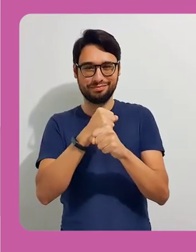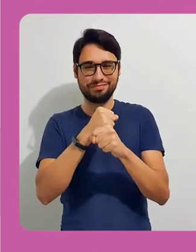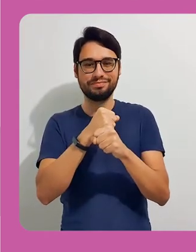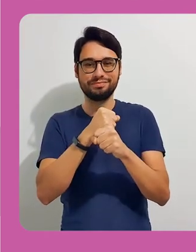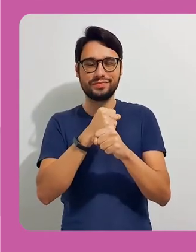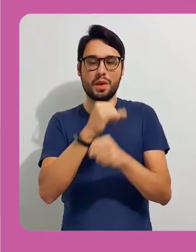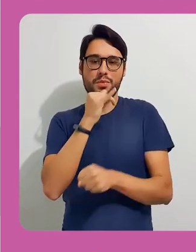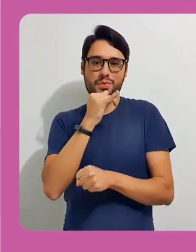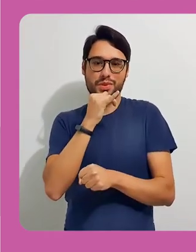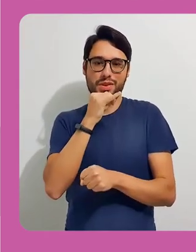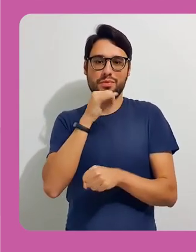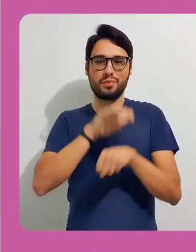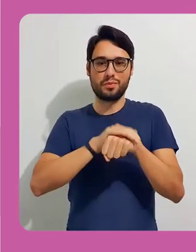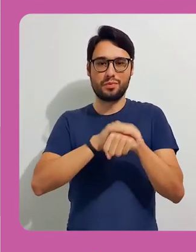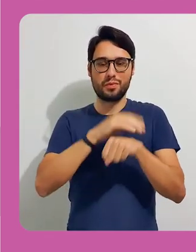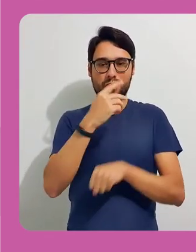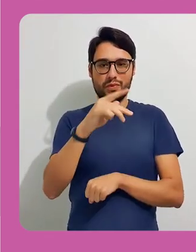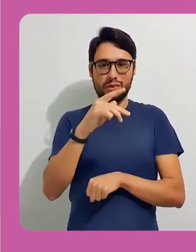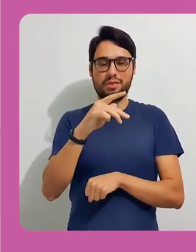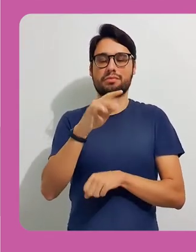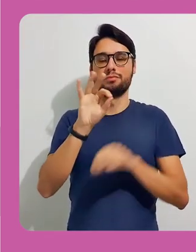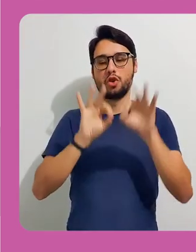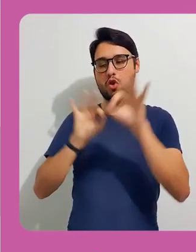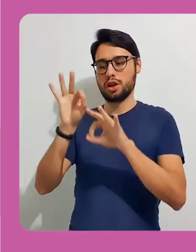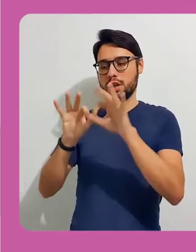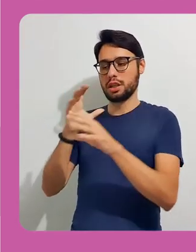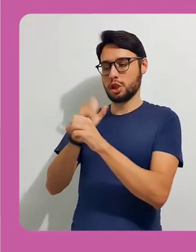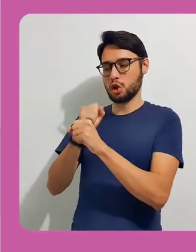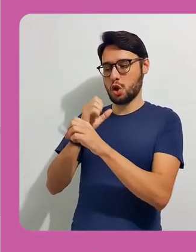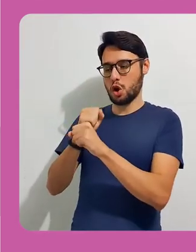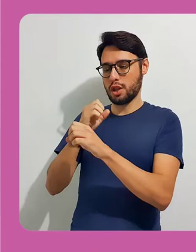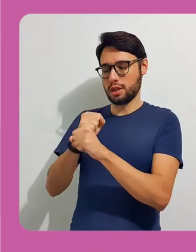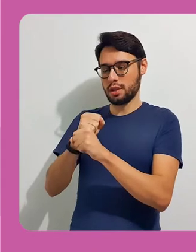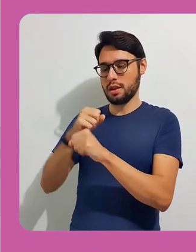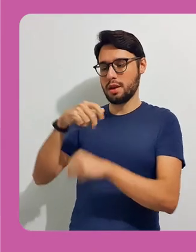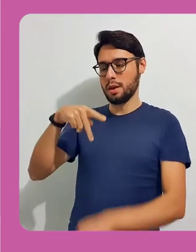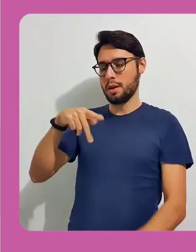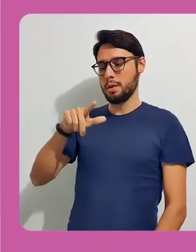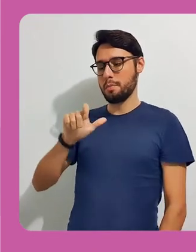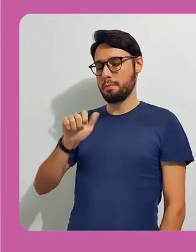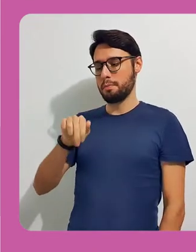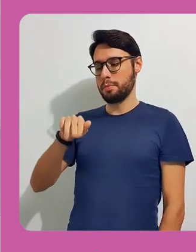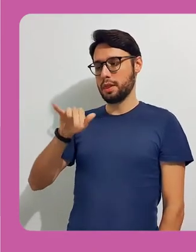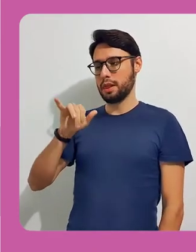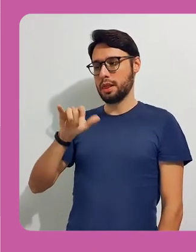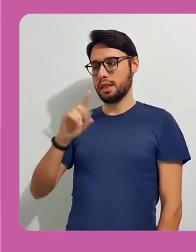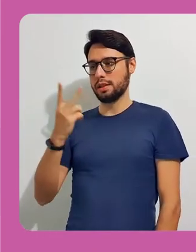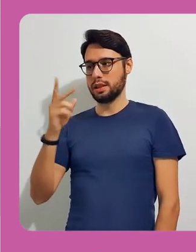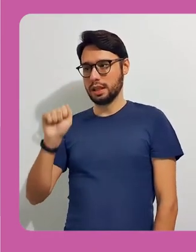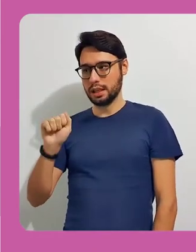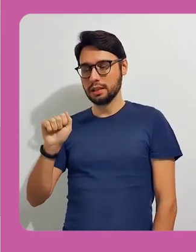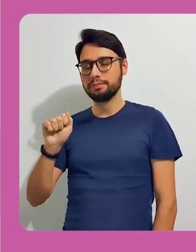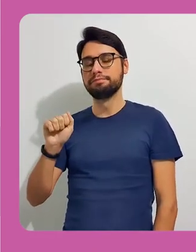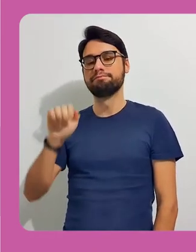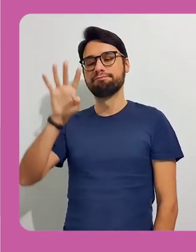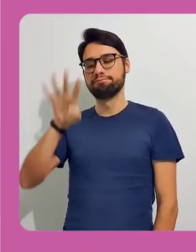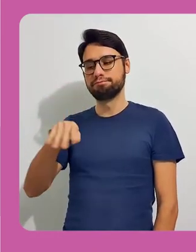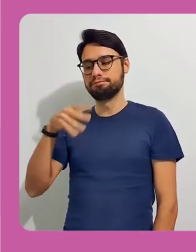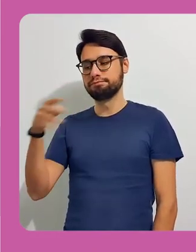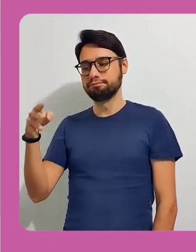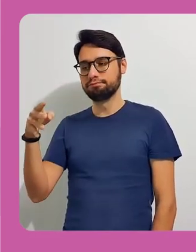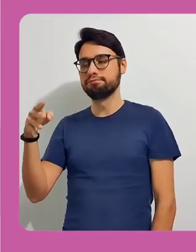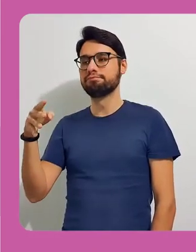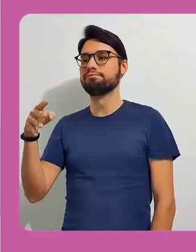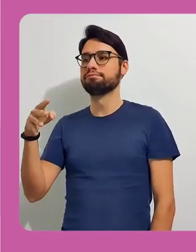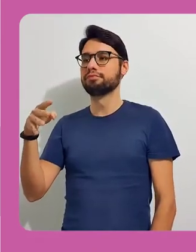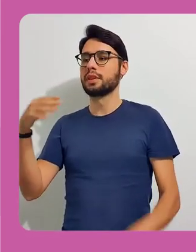enviar um arquivo volume ou enviar uma planilha de notas offline tu faz as notas num processador de